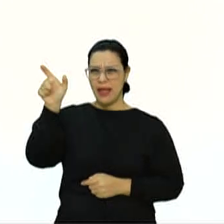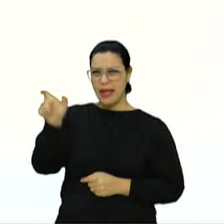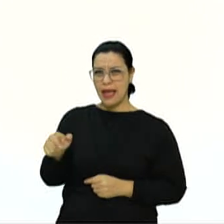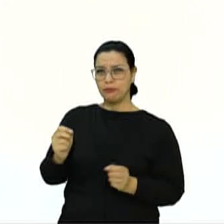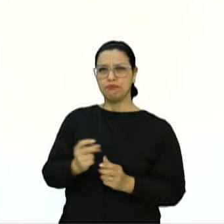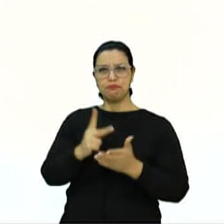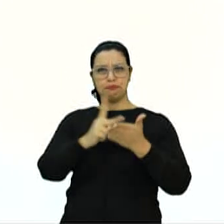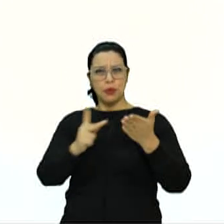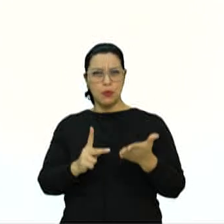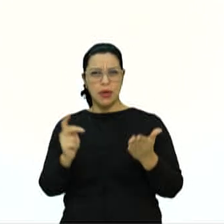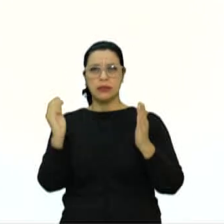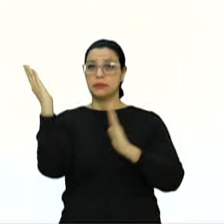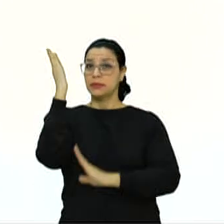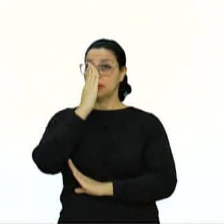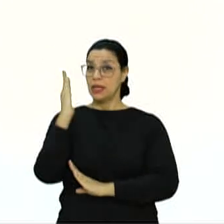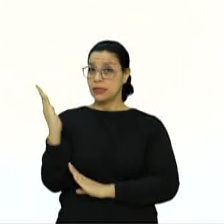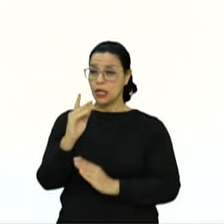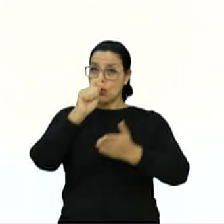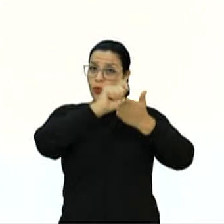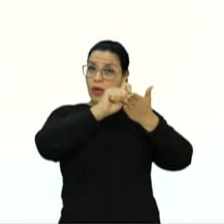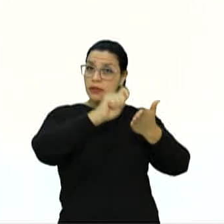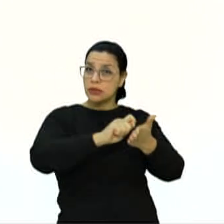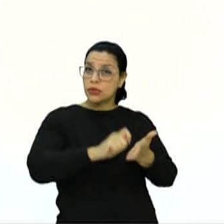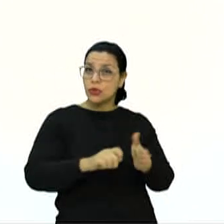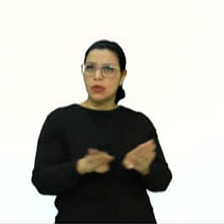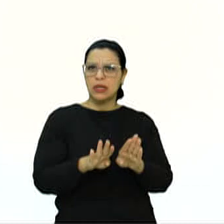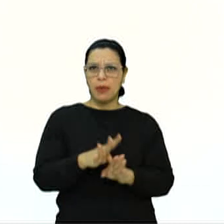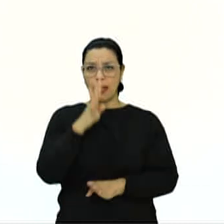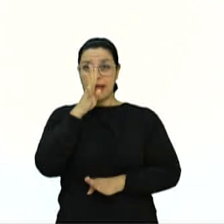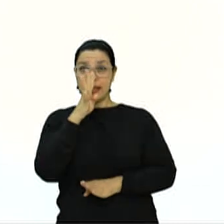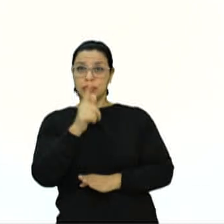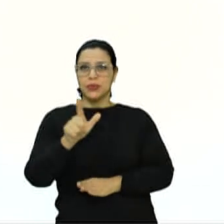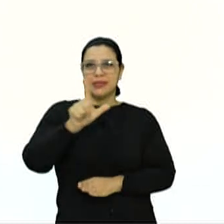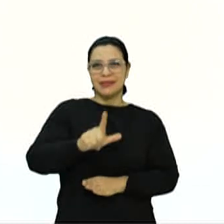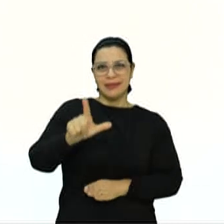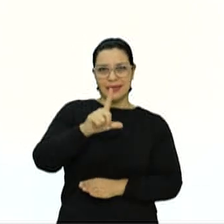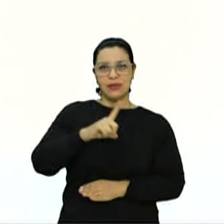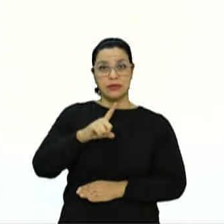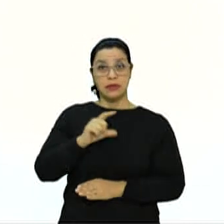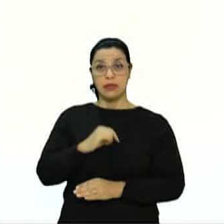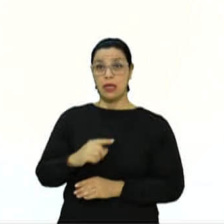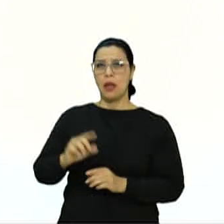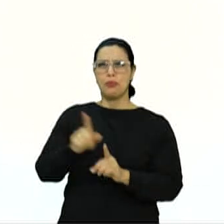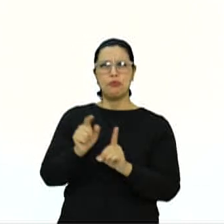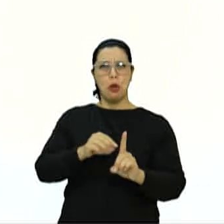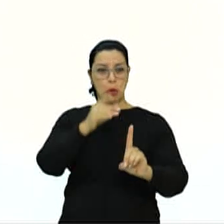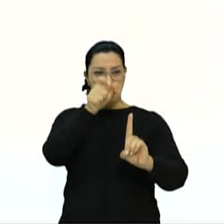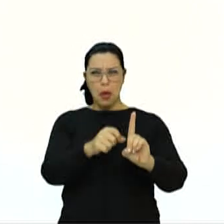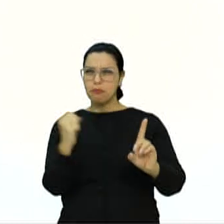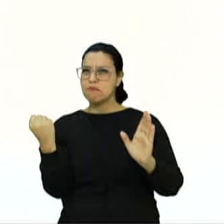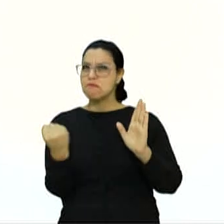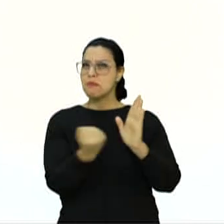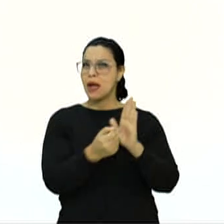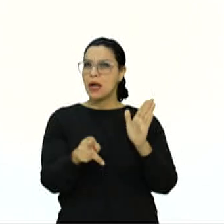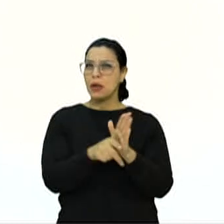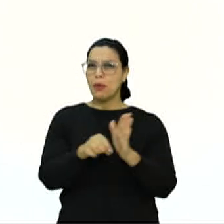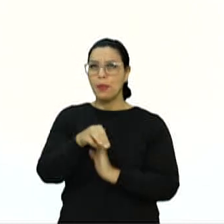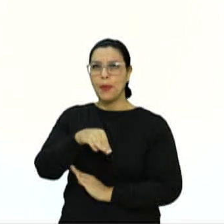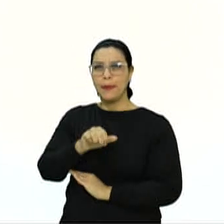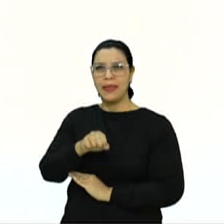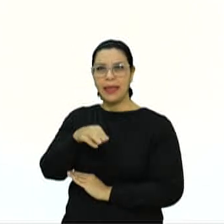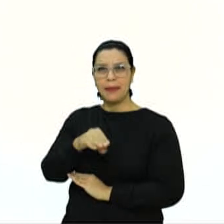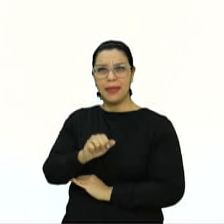um poeta brasileiro, escritor e crítico literário, ícone da geração mimeógrafo?